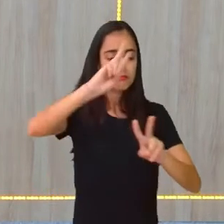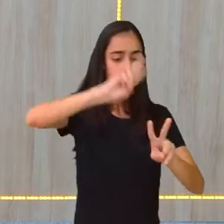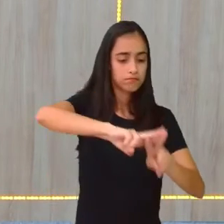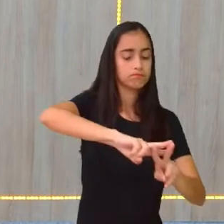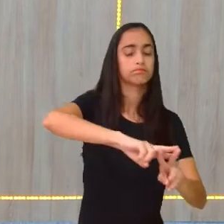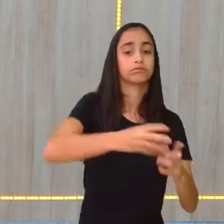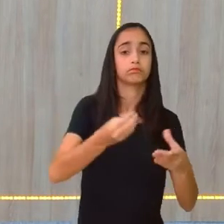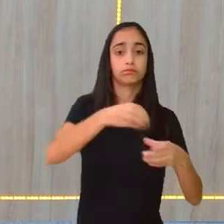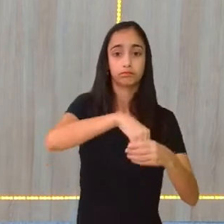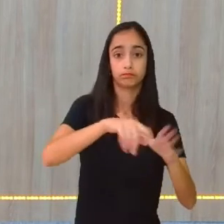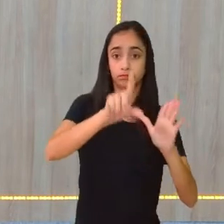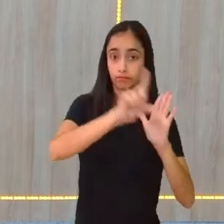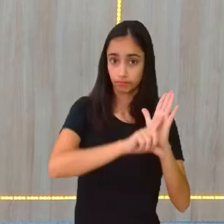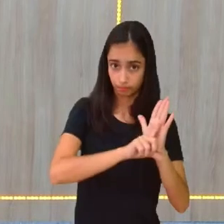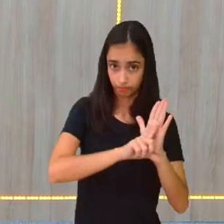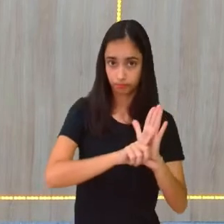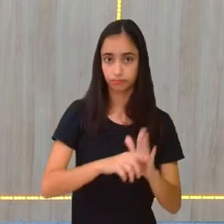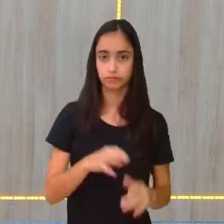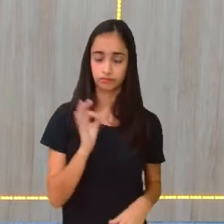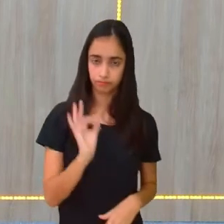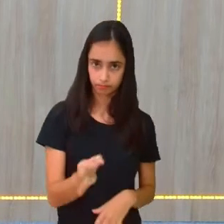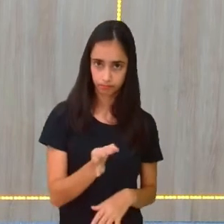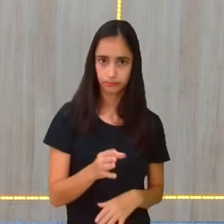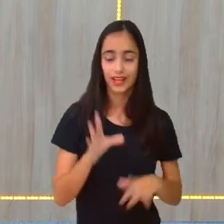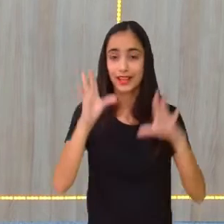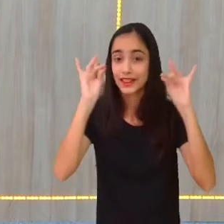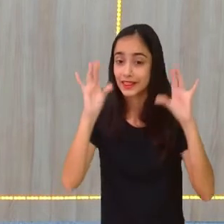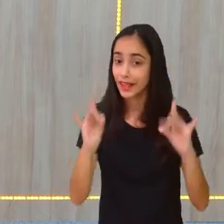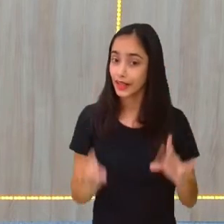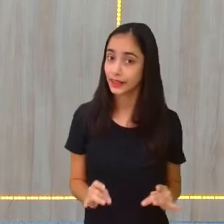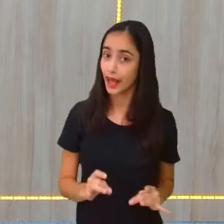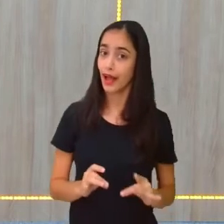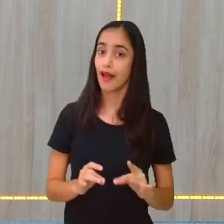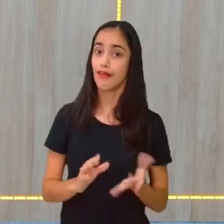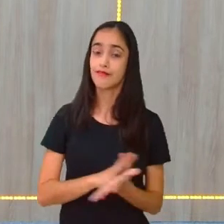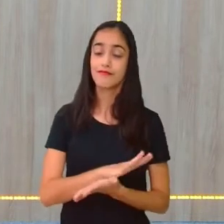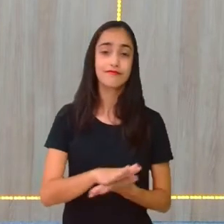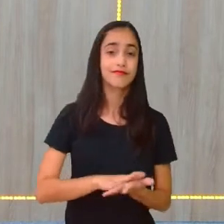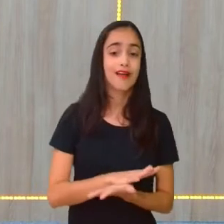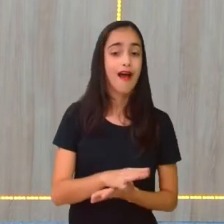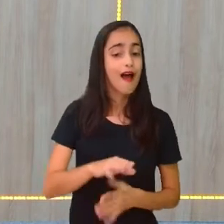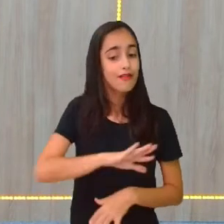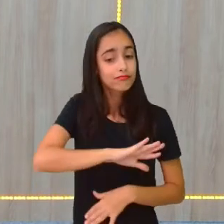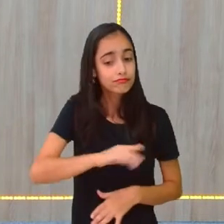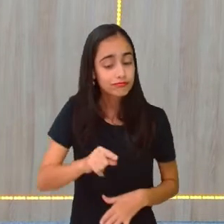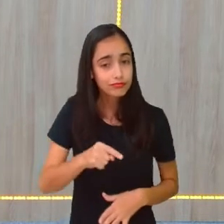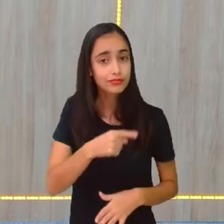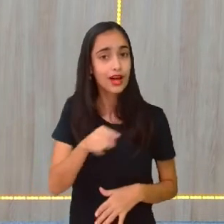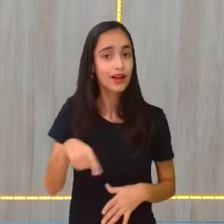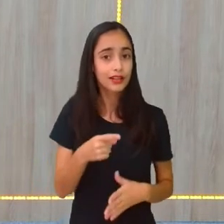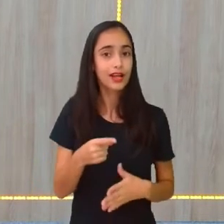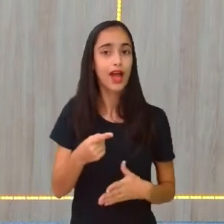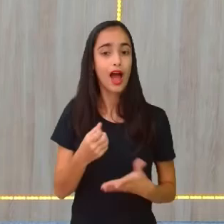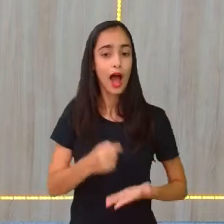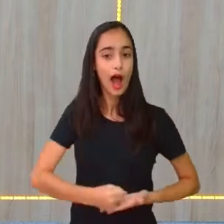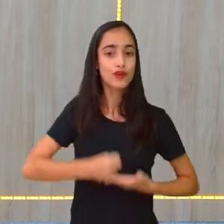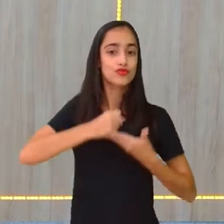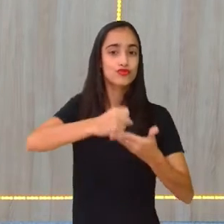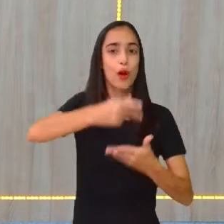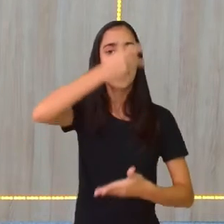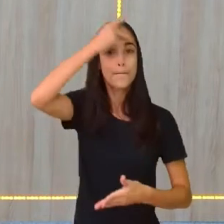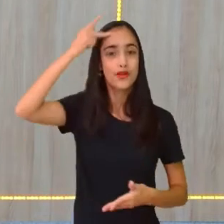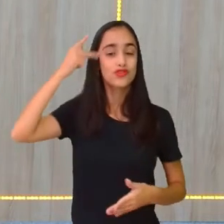da lei. Exato. Detalhe, ninguém está aqui, como se diz no popular, passando pano para bandido, né,